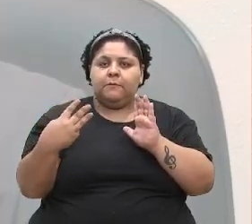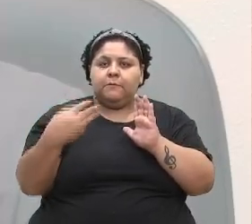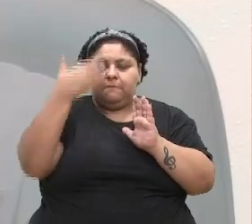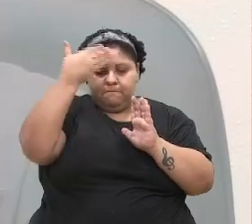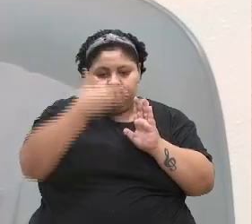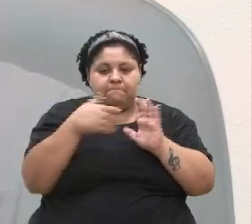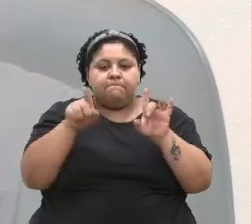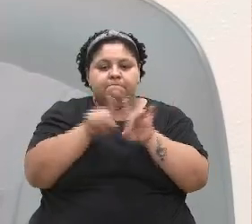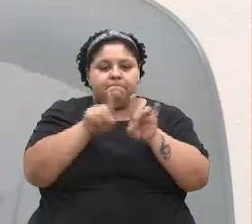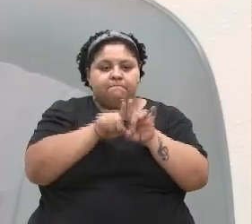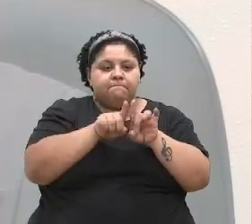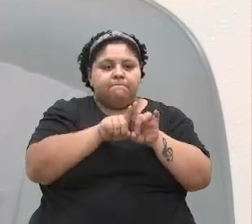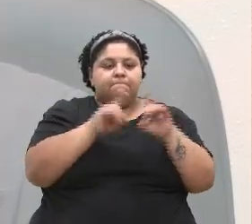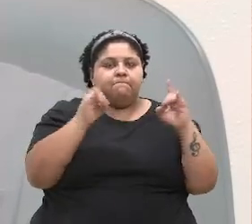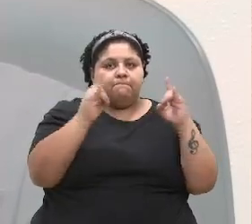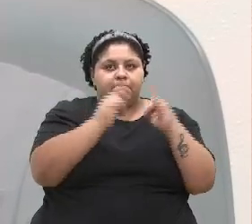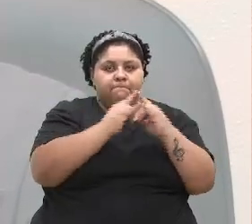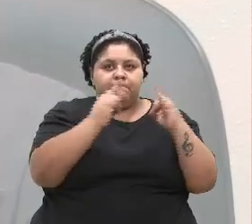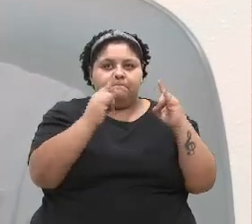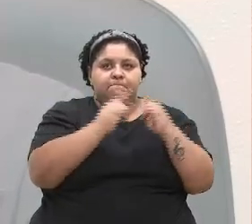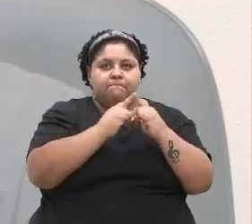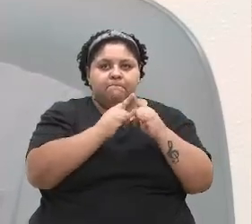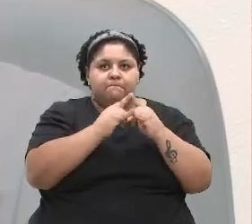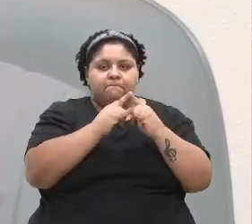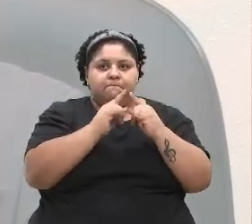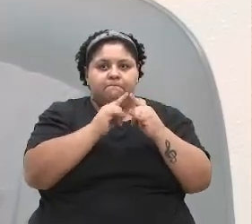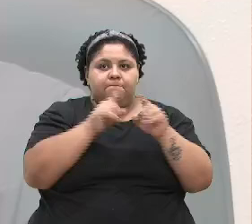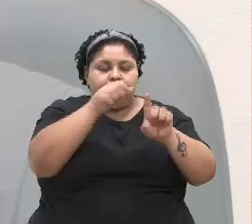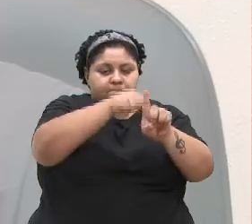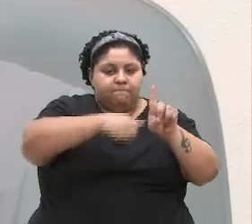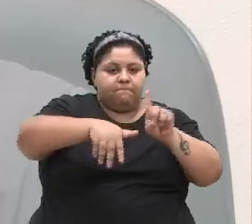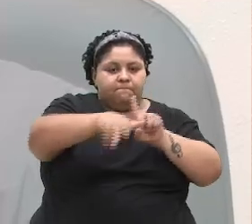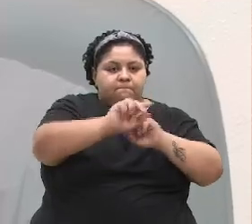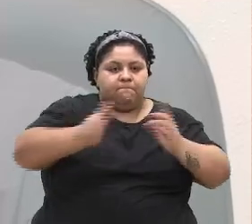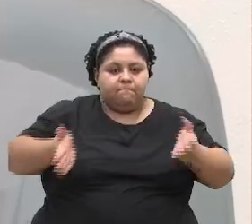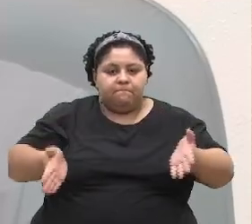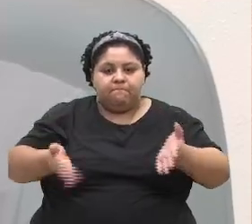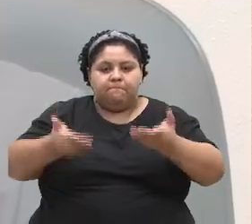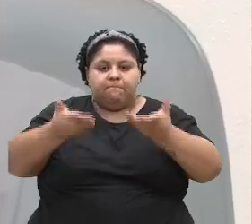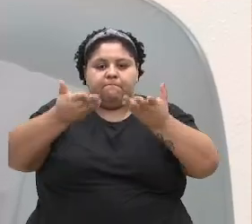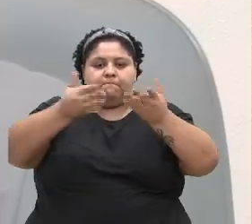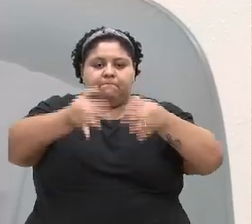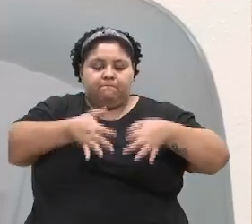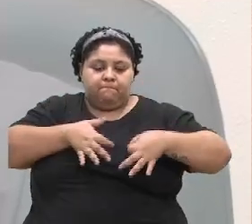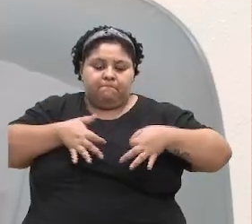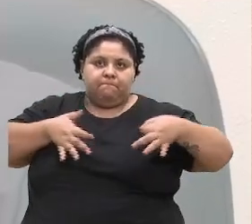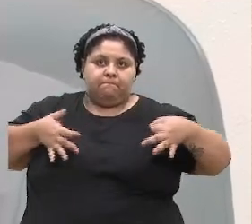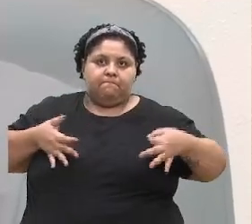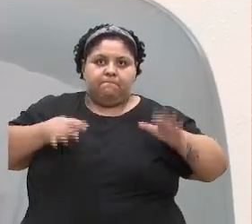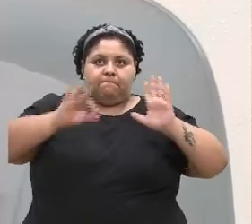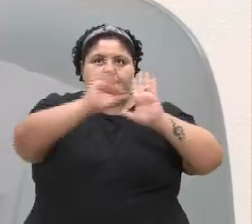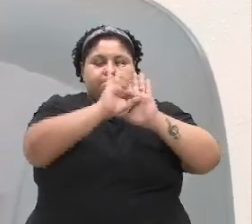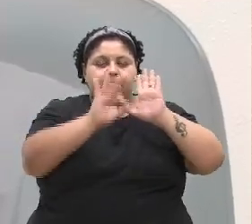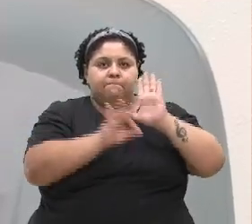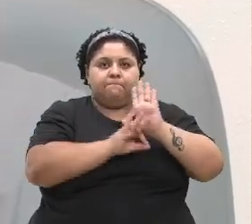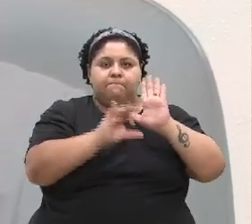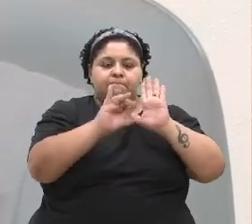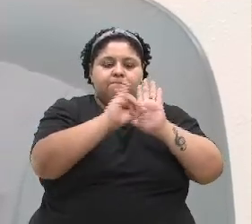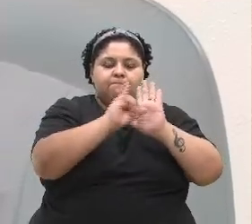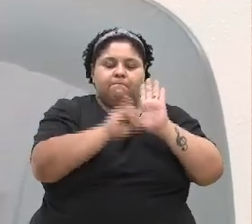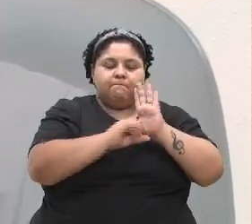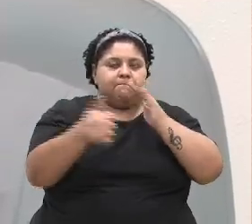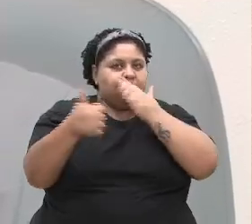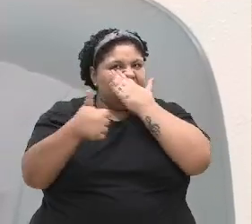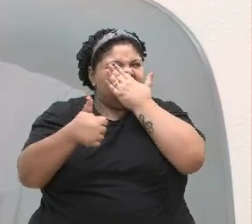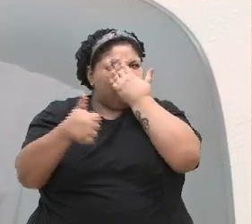também que a entidade serve desinteressadamente à sociedade e promove atividades filantrópicas, conforme o artigo 1º do Estatuto Social, atendendo